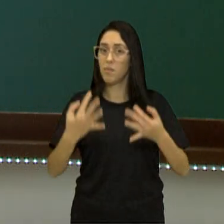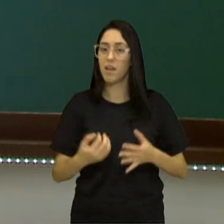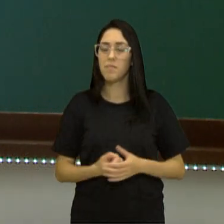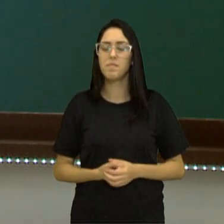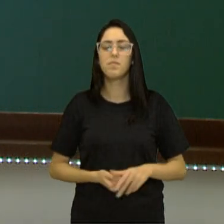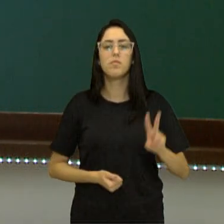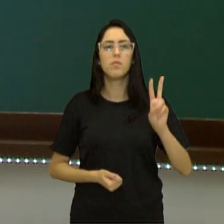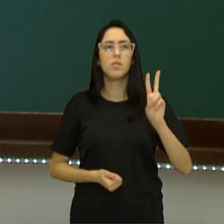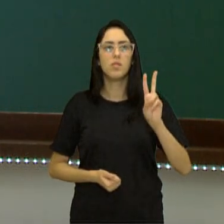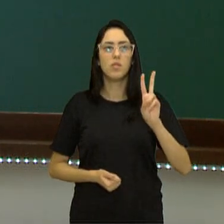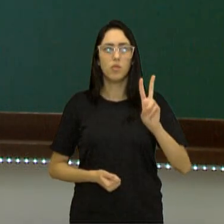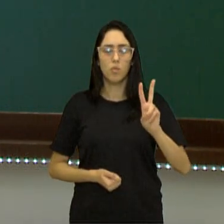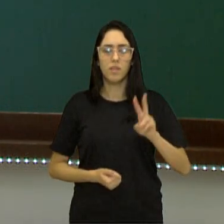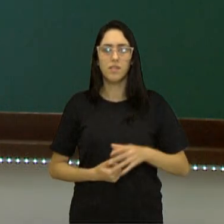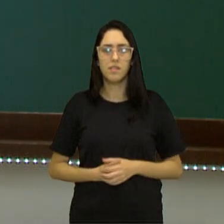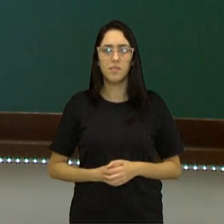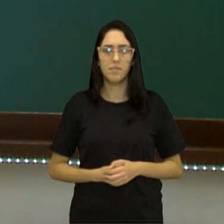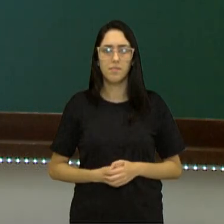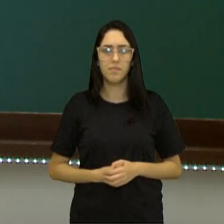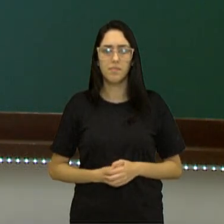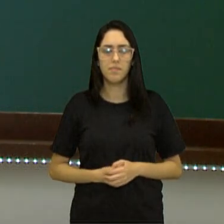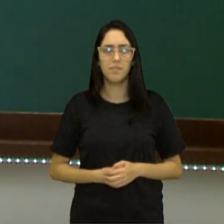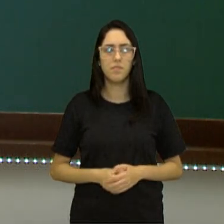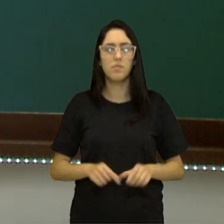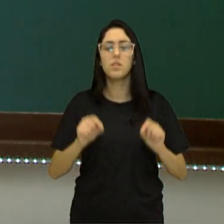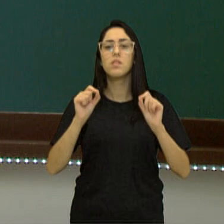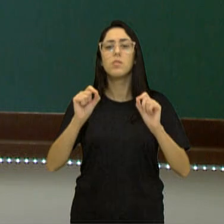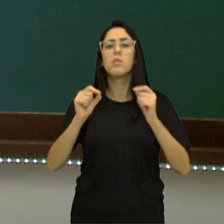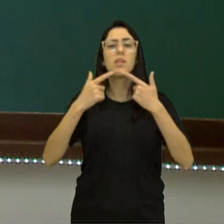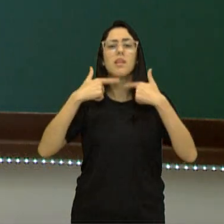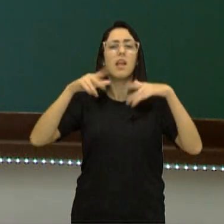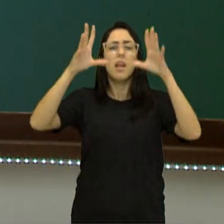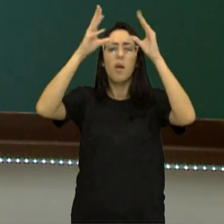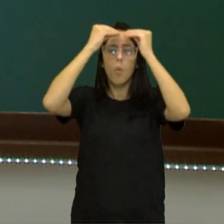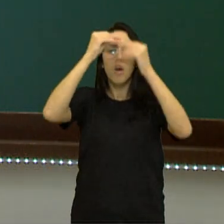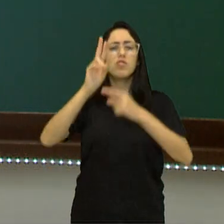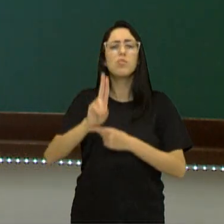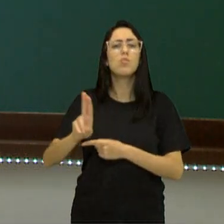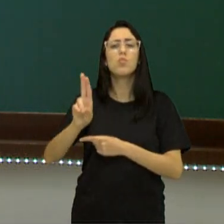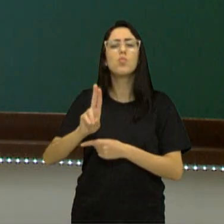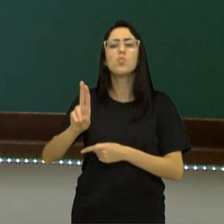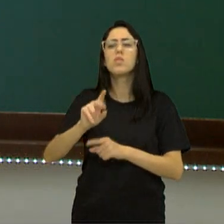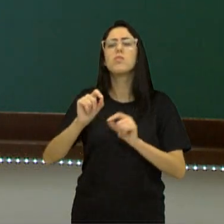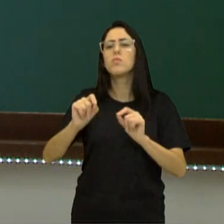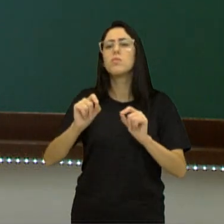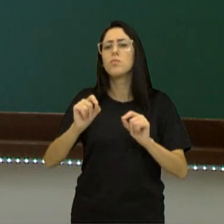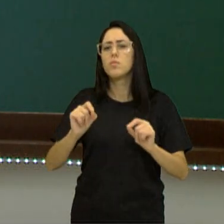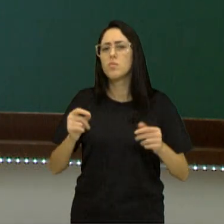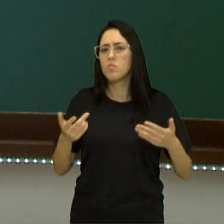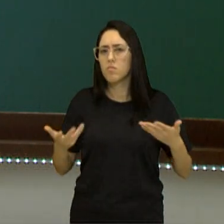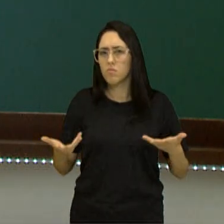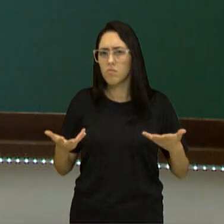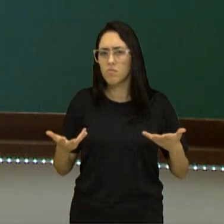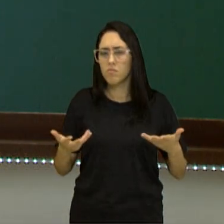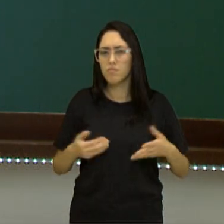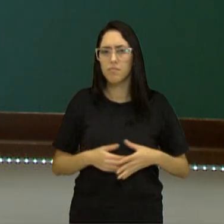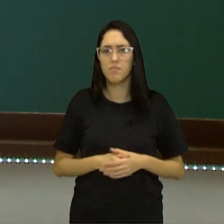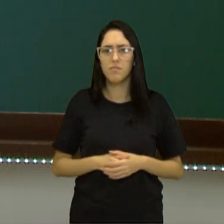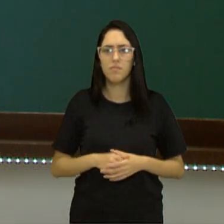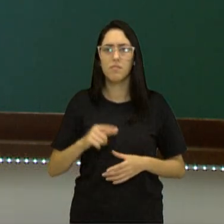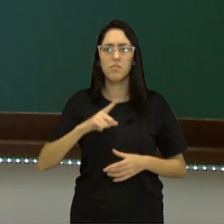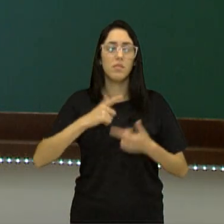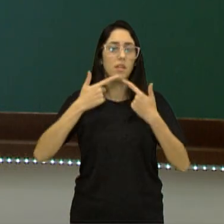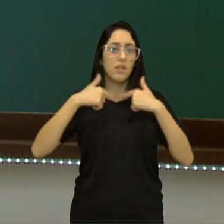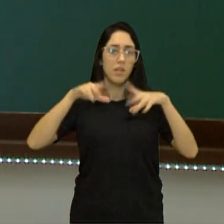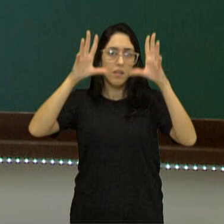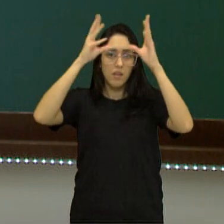2. Que imagem será utilizada? Você vai usar uma imagem para fazer ali? Que linguagem?